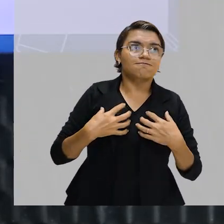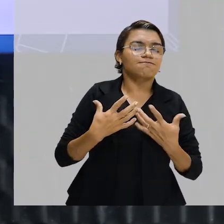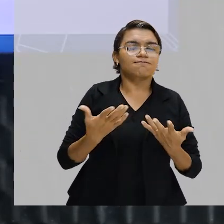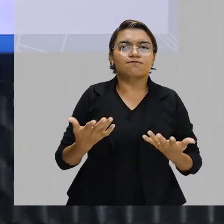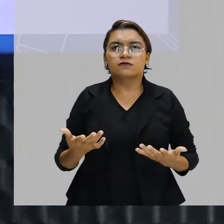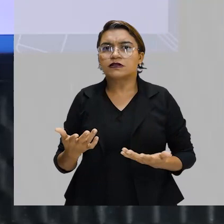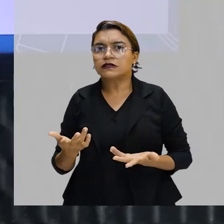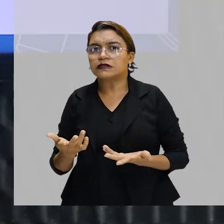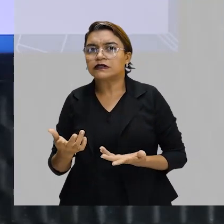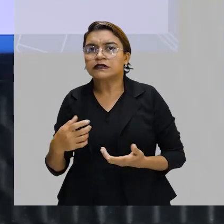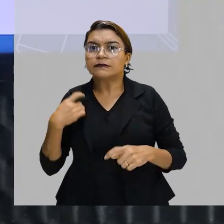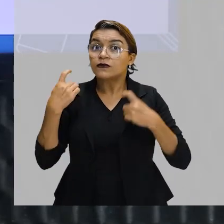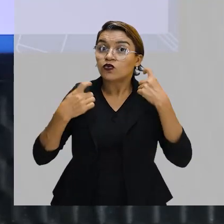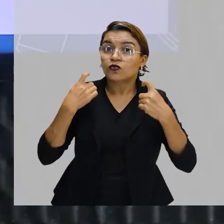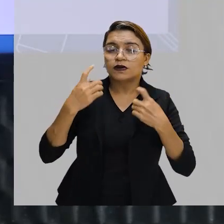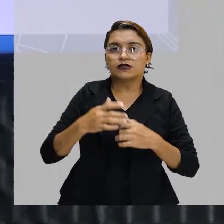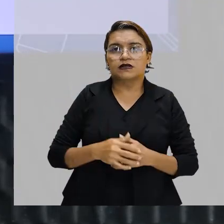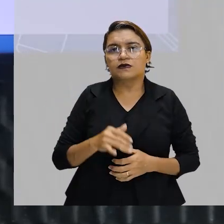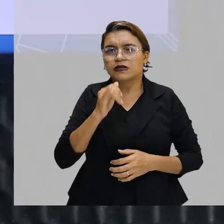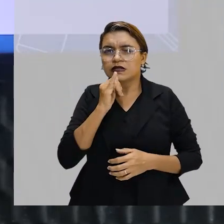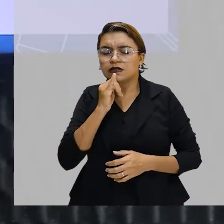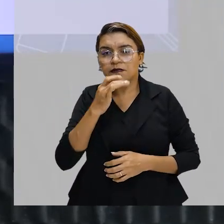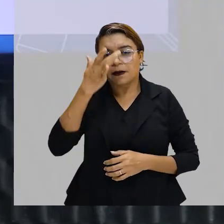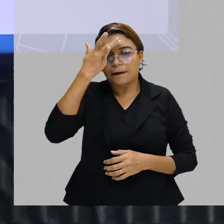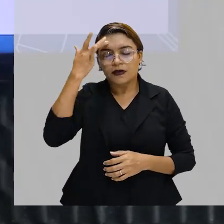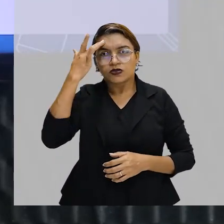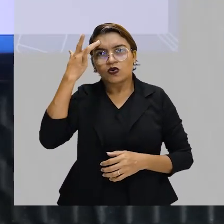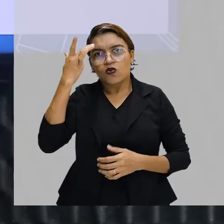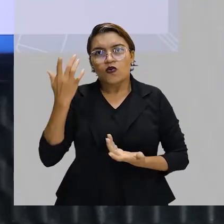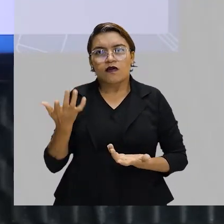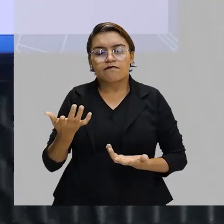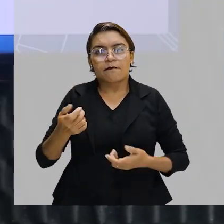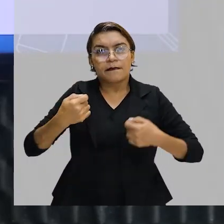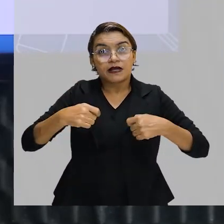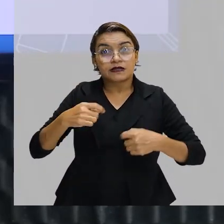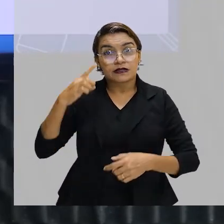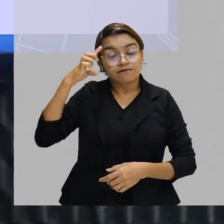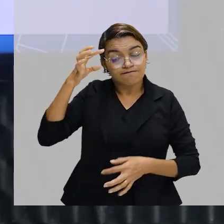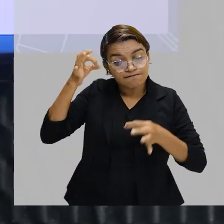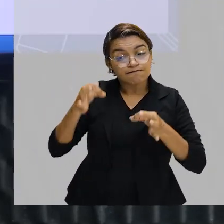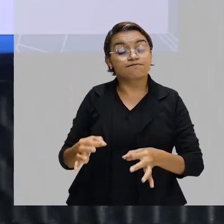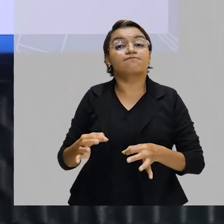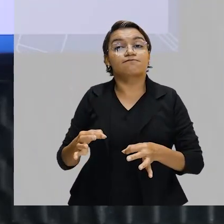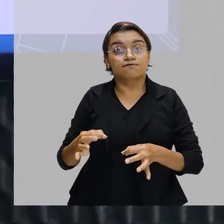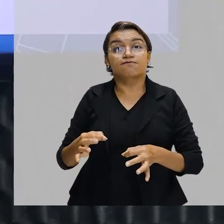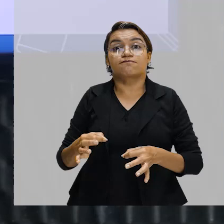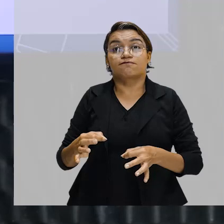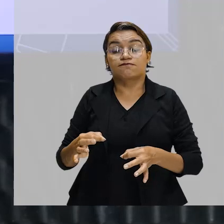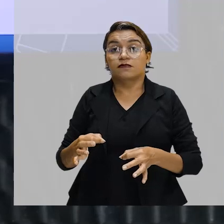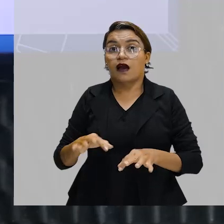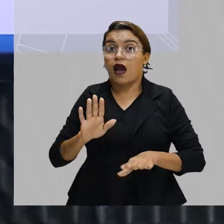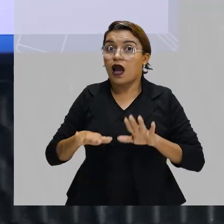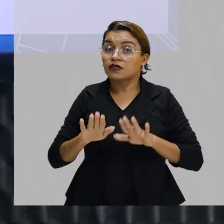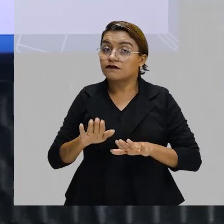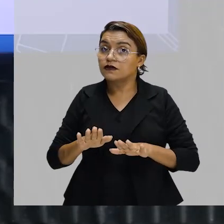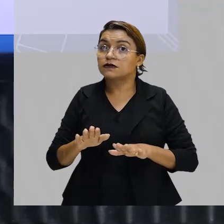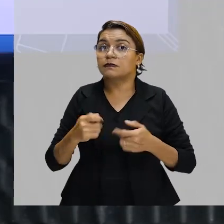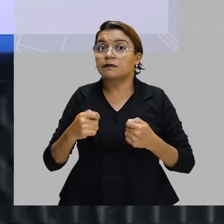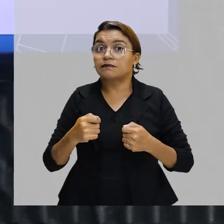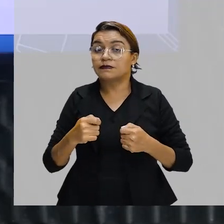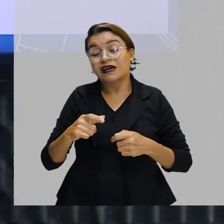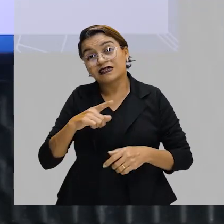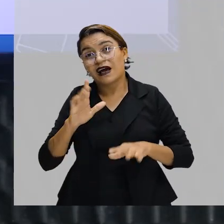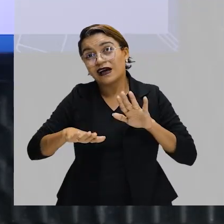decisão repentinamente. Uma pessoa que quer tomar uma decisão, claro, existem as pessoas que tomam decisões precipitadas e se